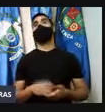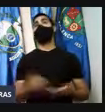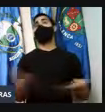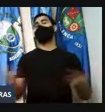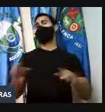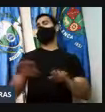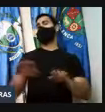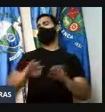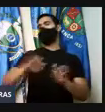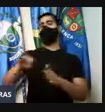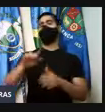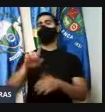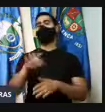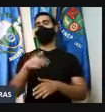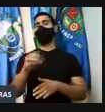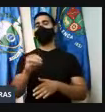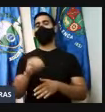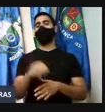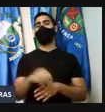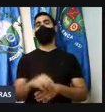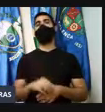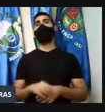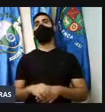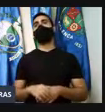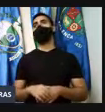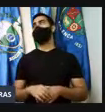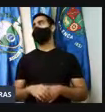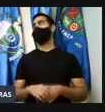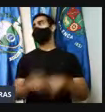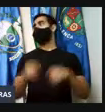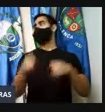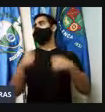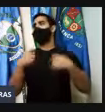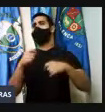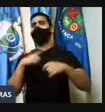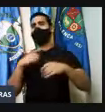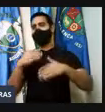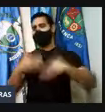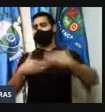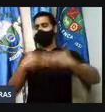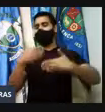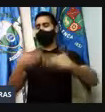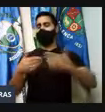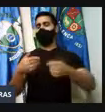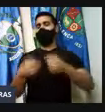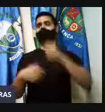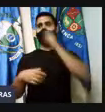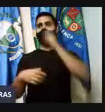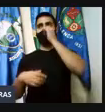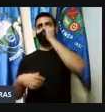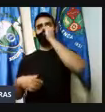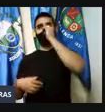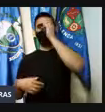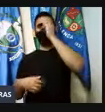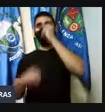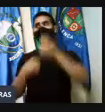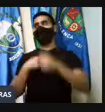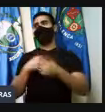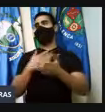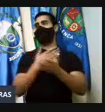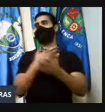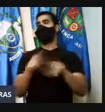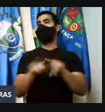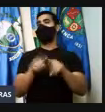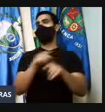leilão, onde nós precisamos dar andamento. Eu entrei com o meu requerimento na semana